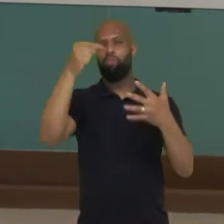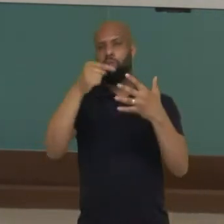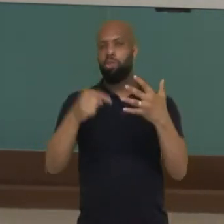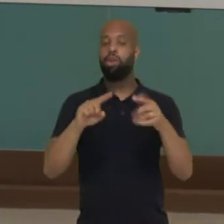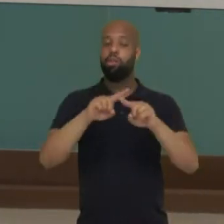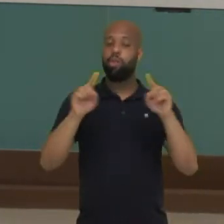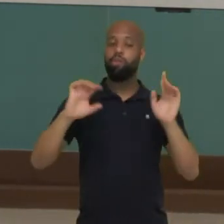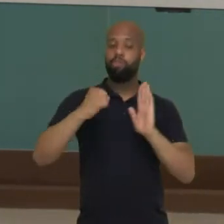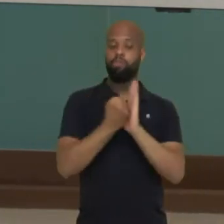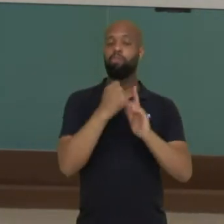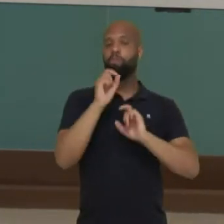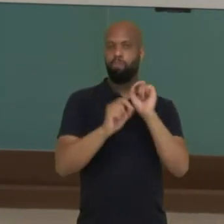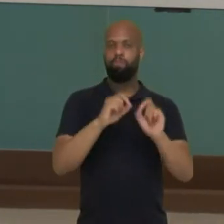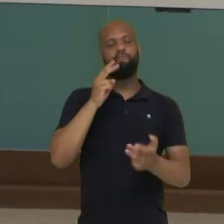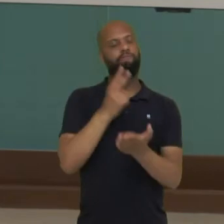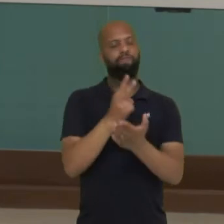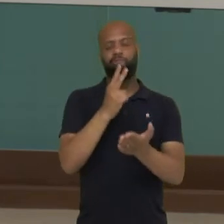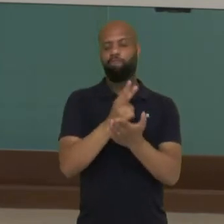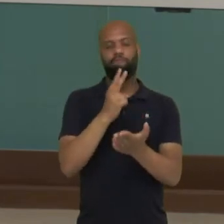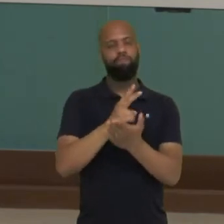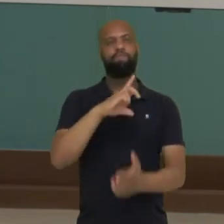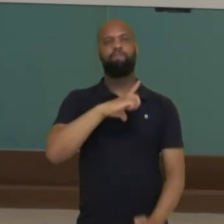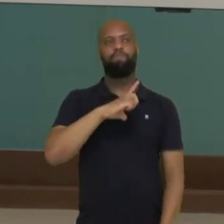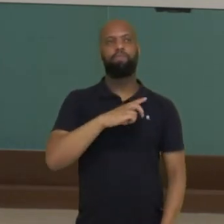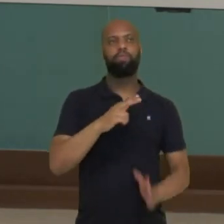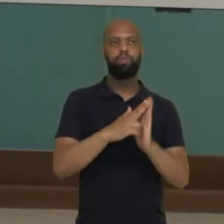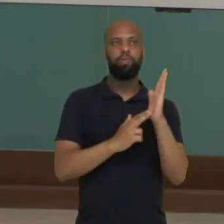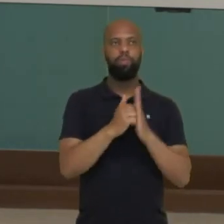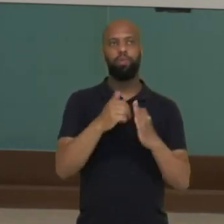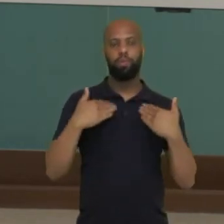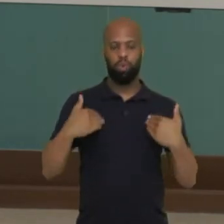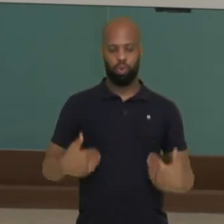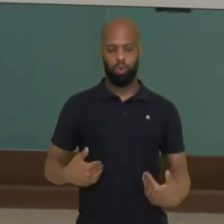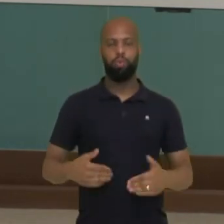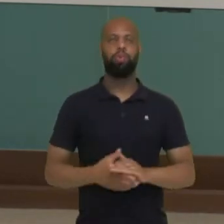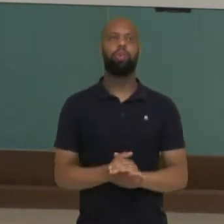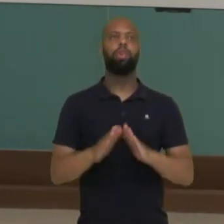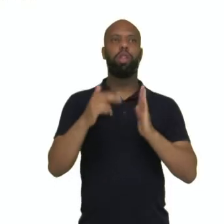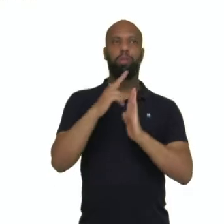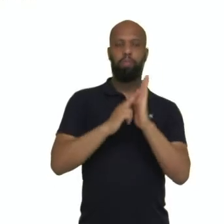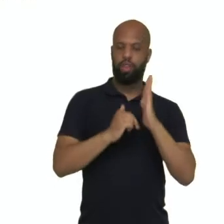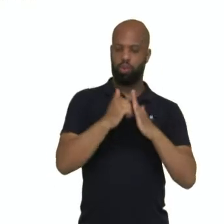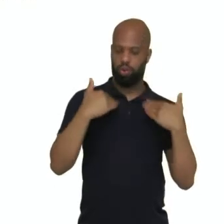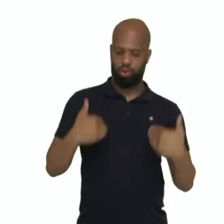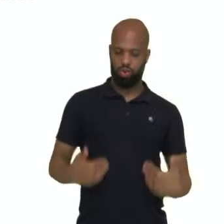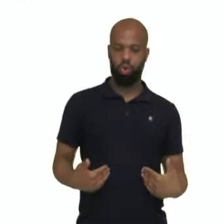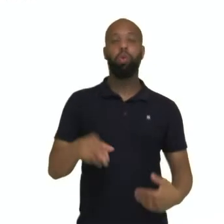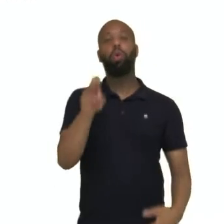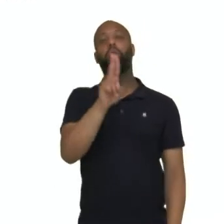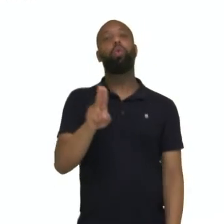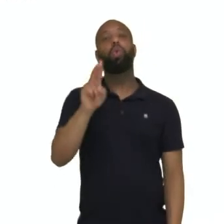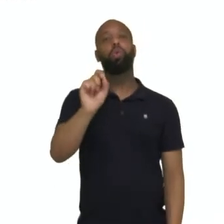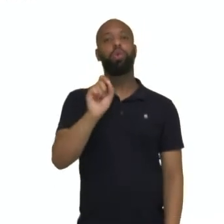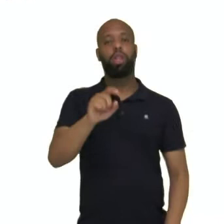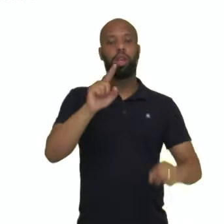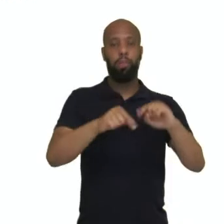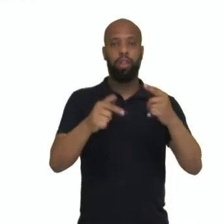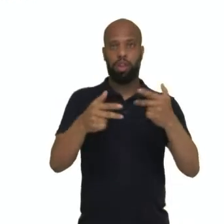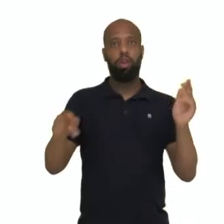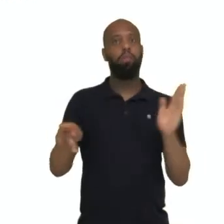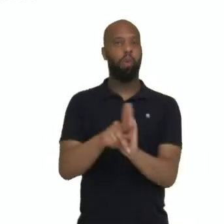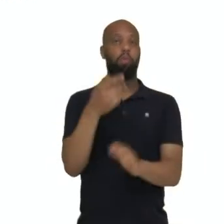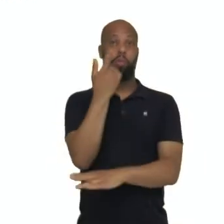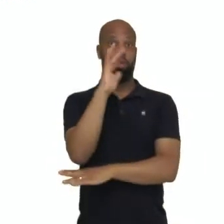marcante a pintura corporal. Bem, nas pinturas corporais são utilizados materiais